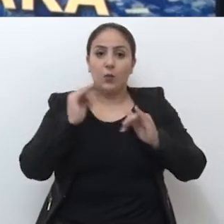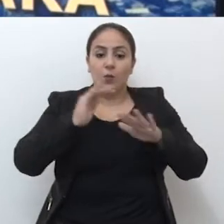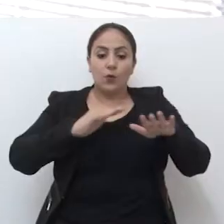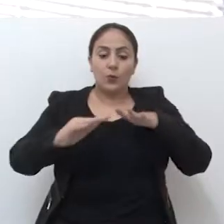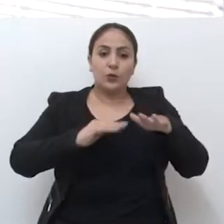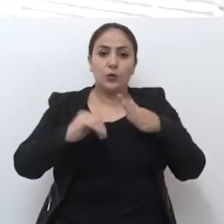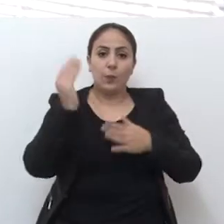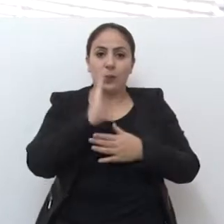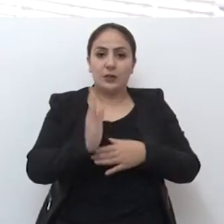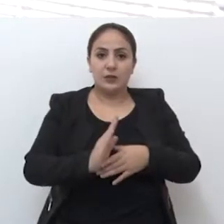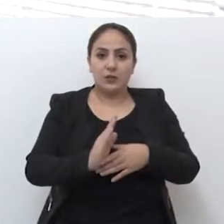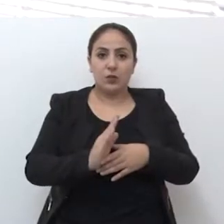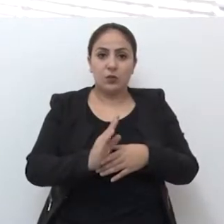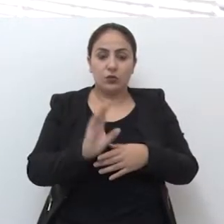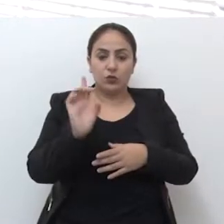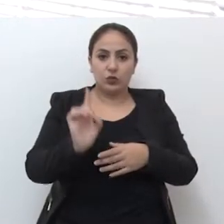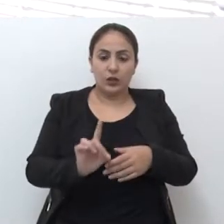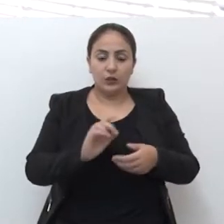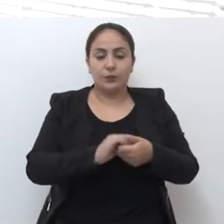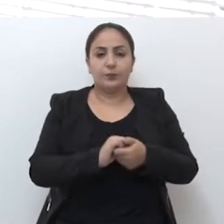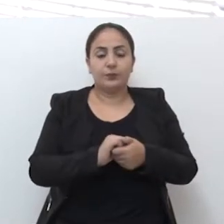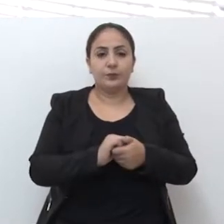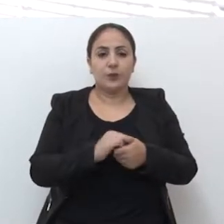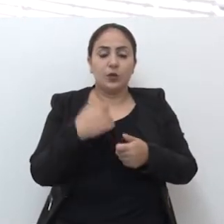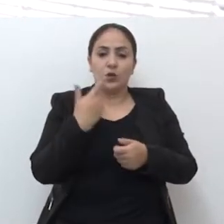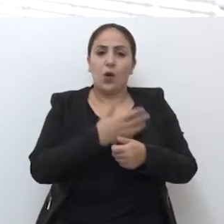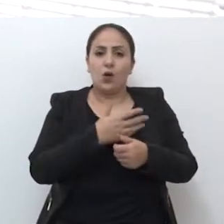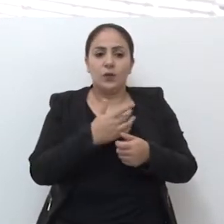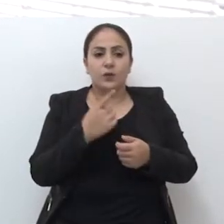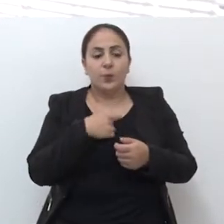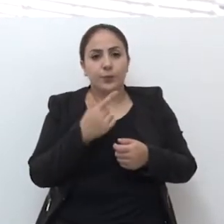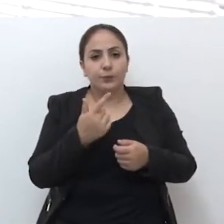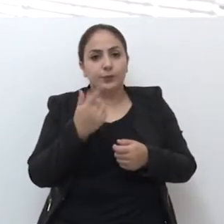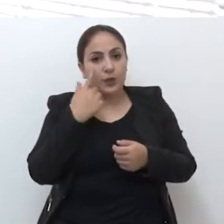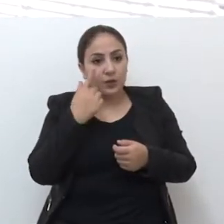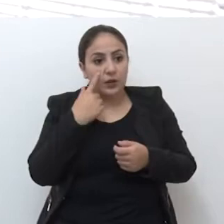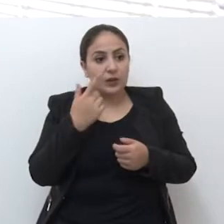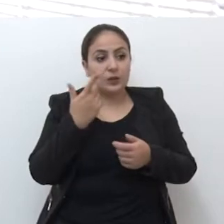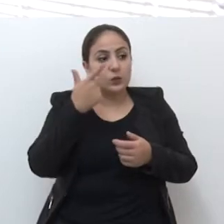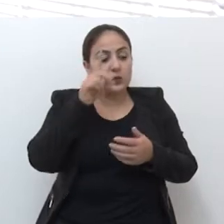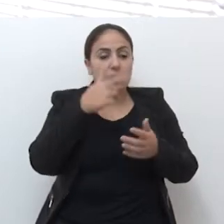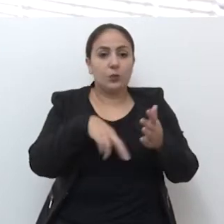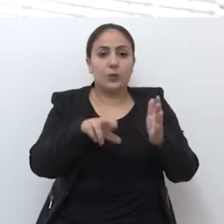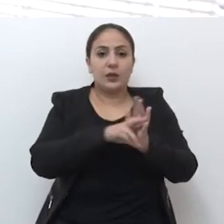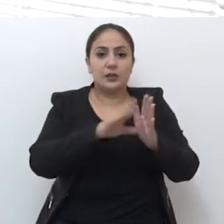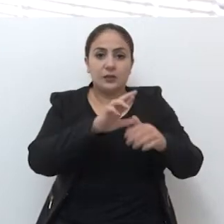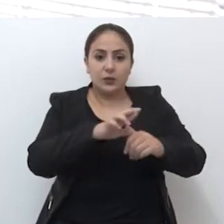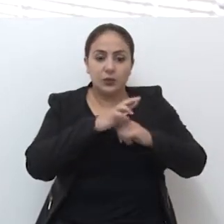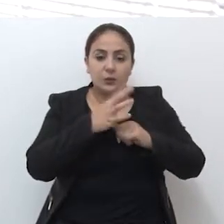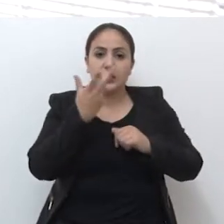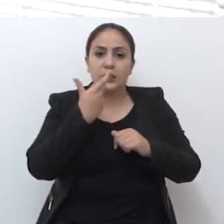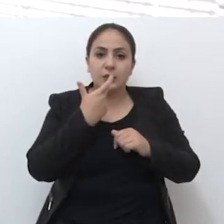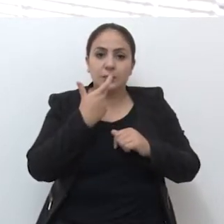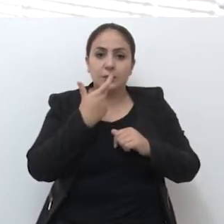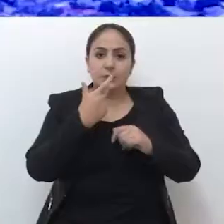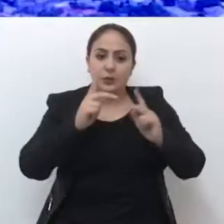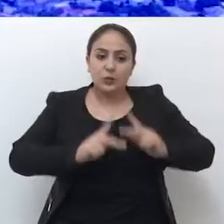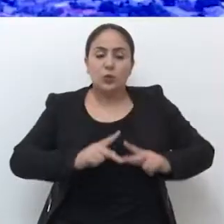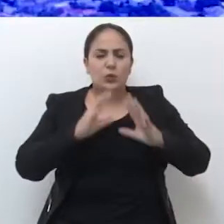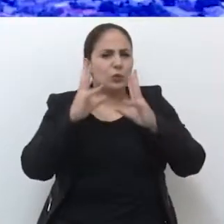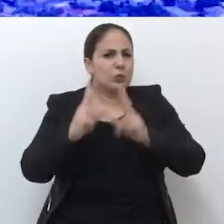Direito. A partir daí a gente vai resgatar muita coisa, como segurança para as pessoas, como valores, como a liberdade do indivíduo, que é tão